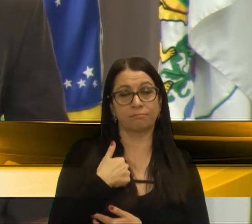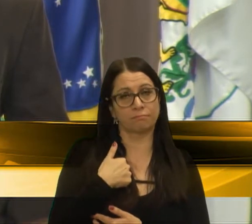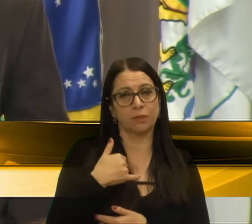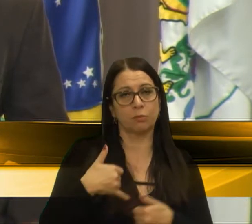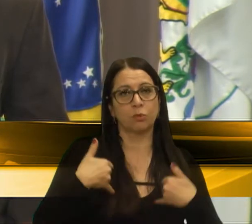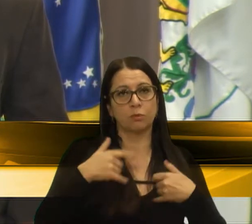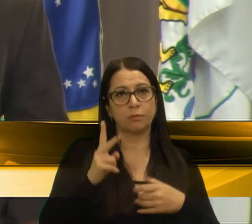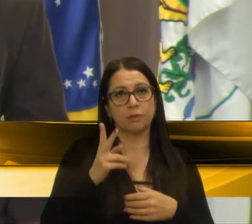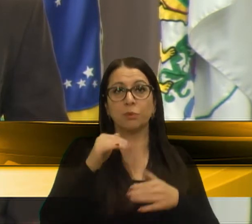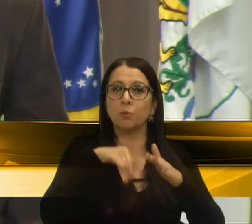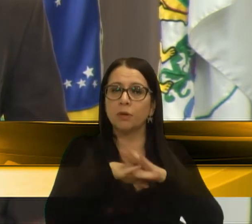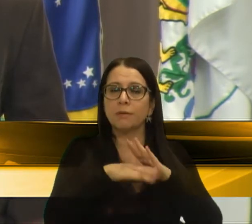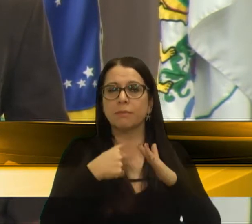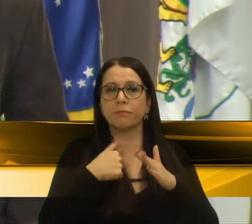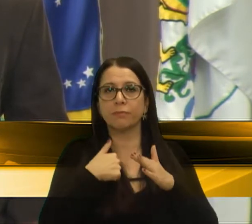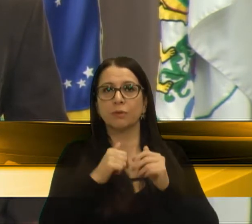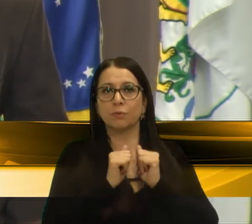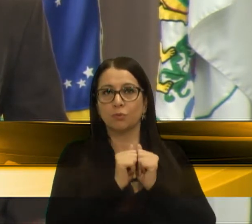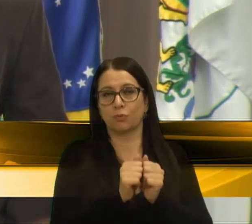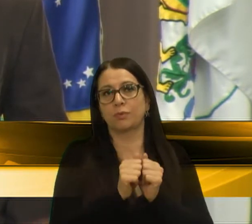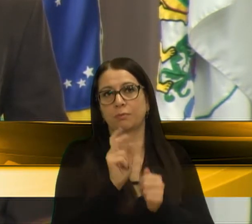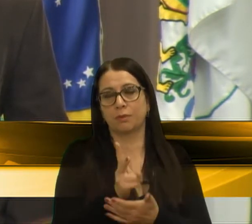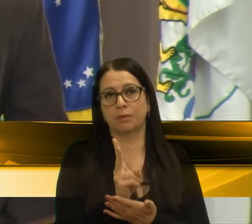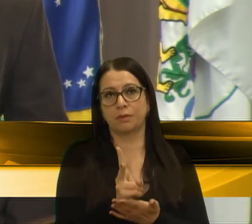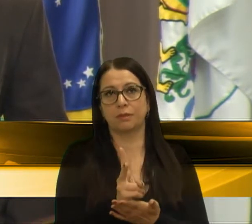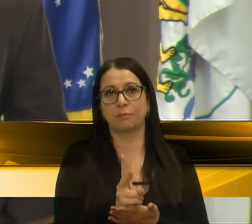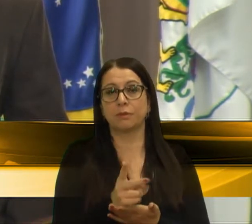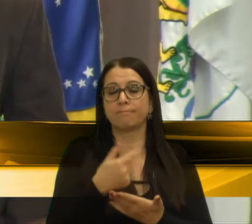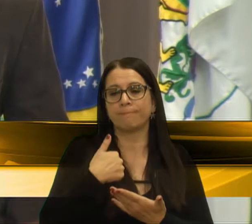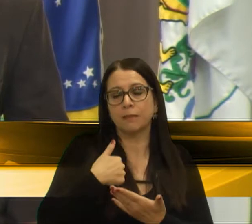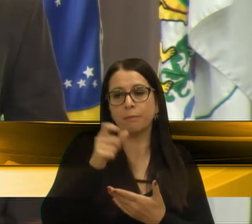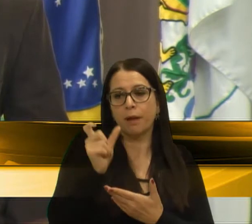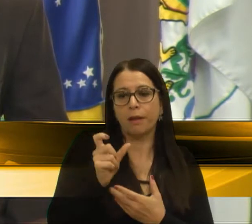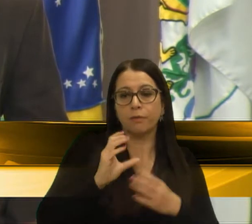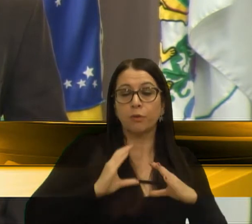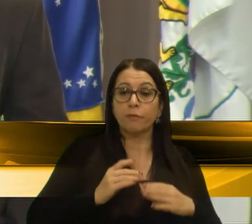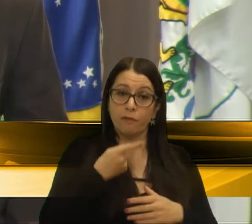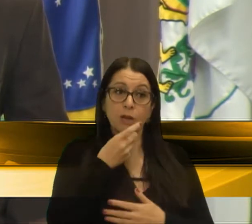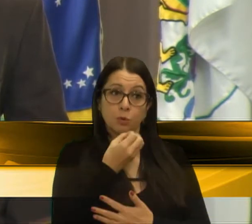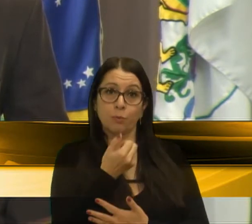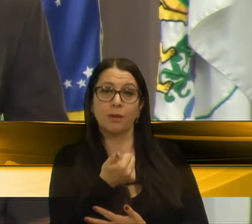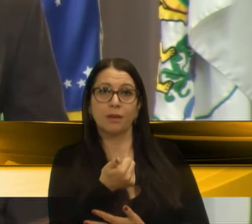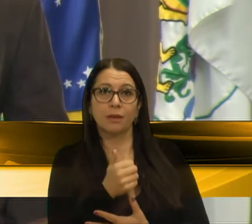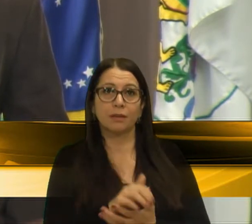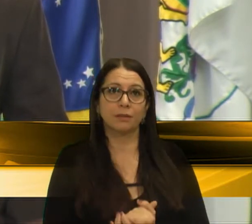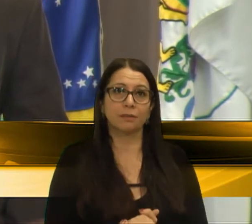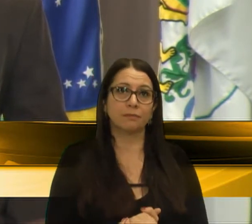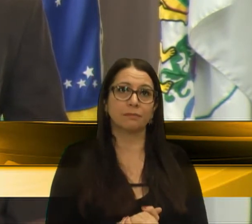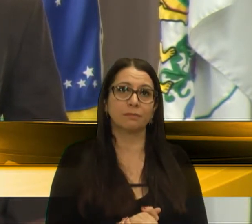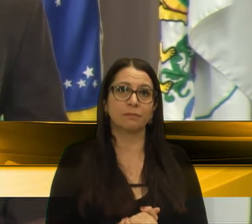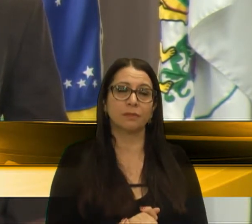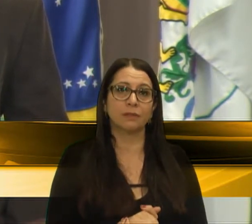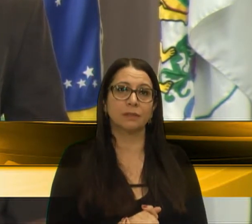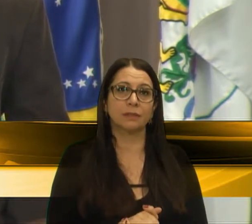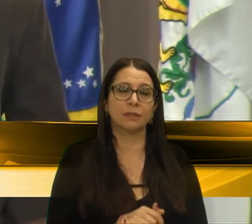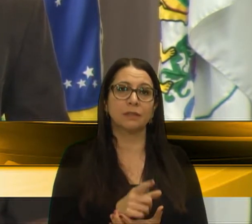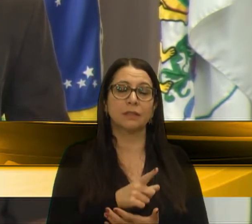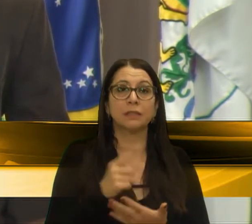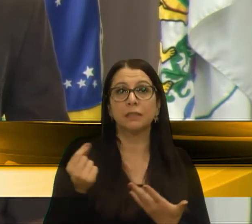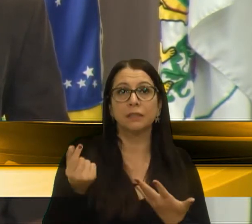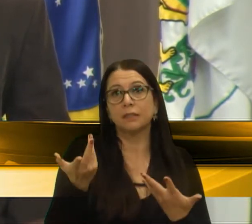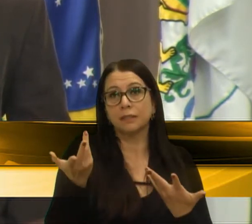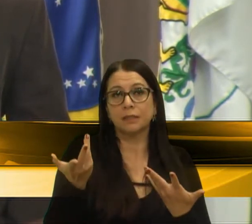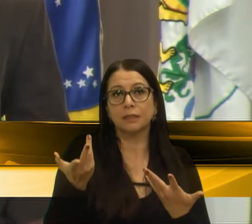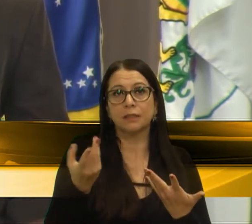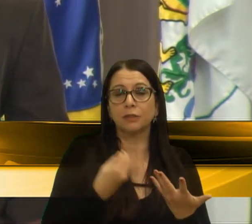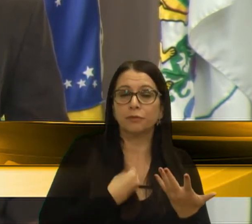que eu vou levar para sempre, assim, né? Uma palavra de conforto, assim, vai ficar tudo bem. E saindo vivo